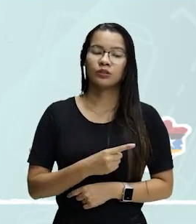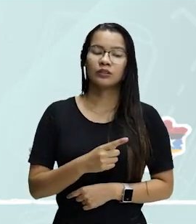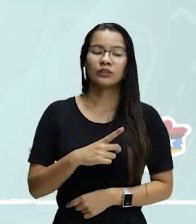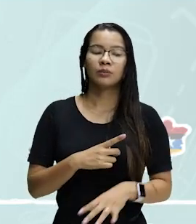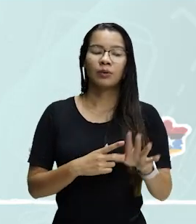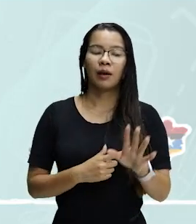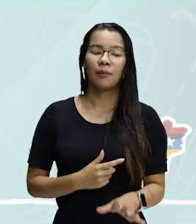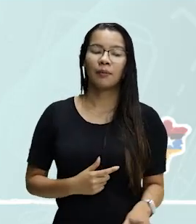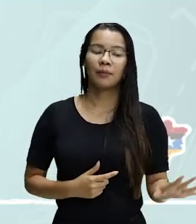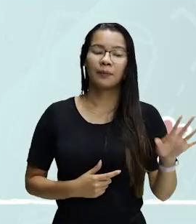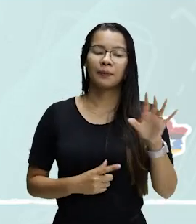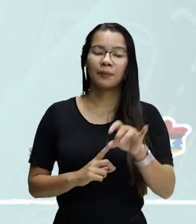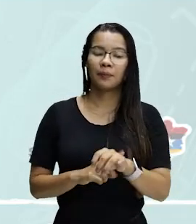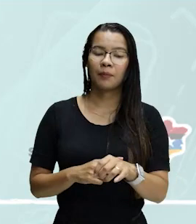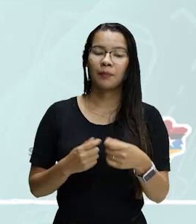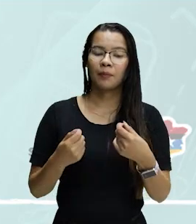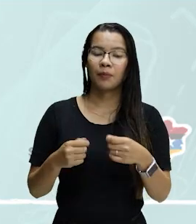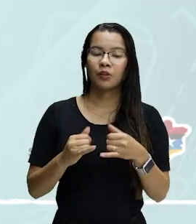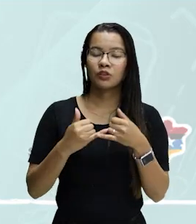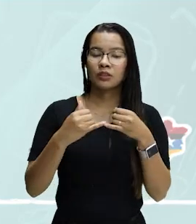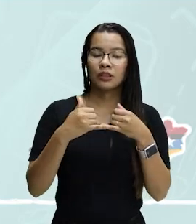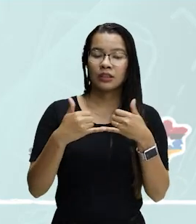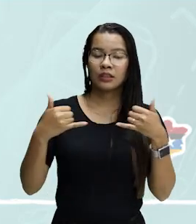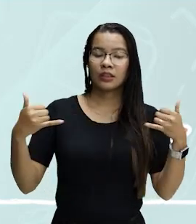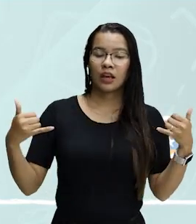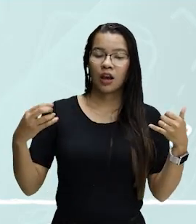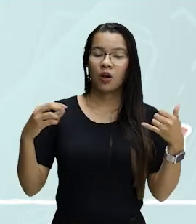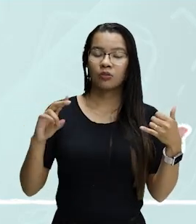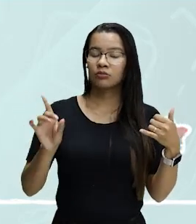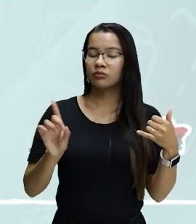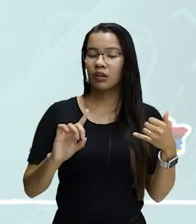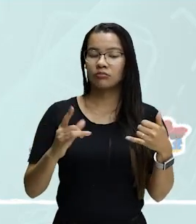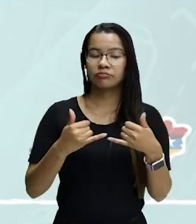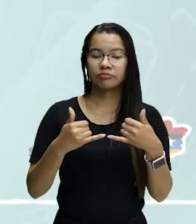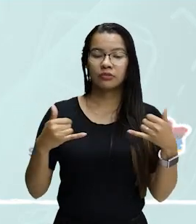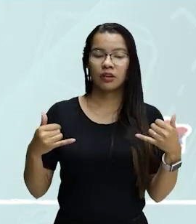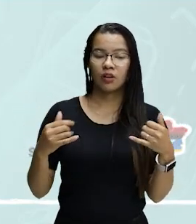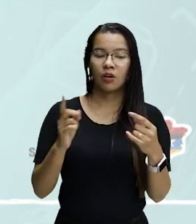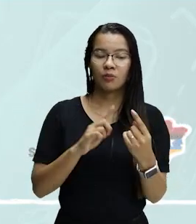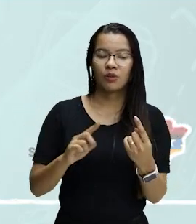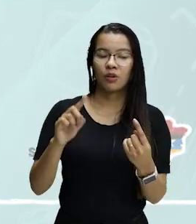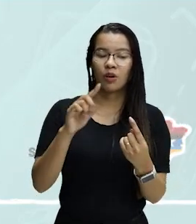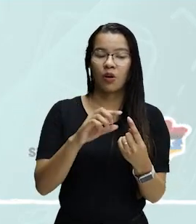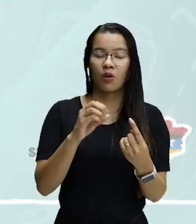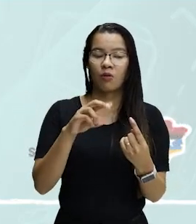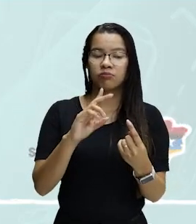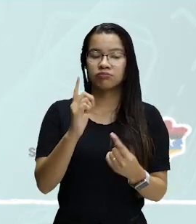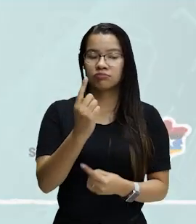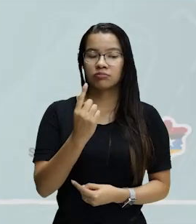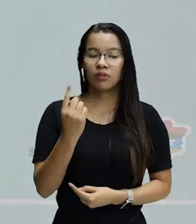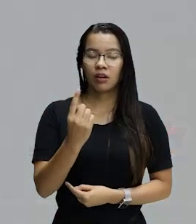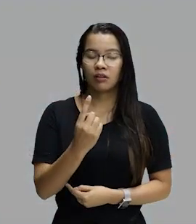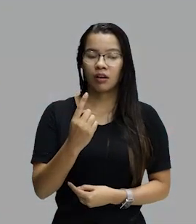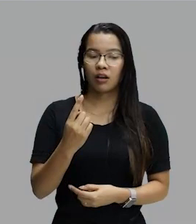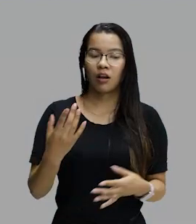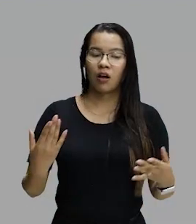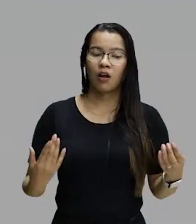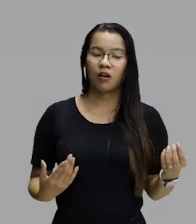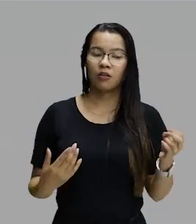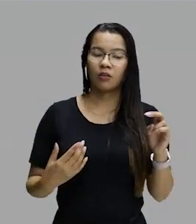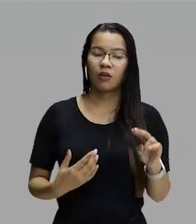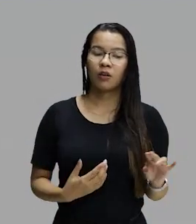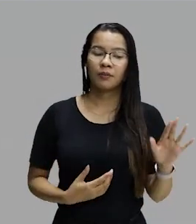o tempo, que pode ser linear ou não linear, objetivo ou subjetivo. Ambientação espacial, que é no